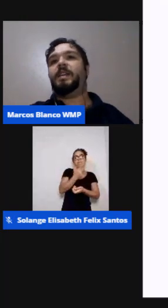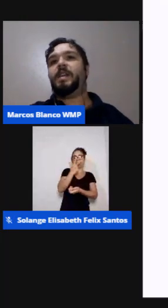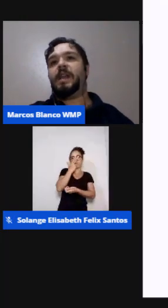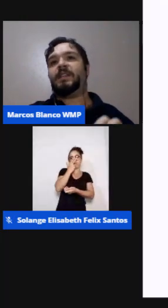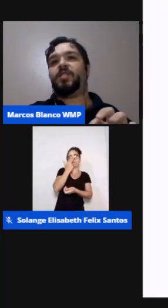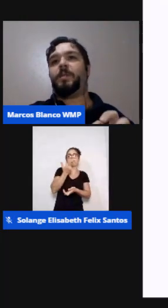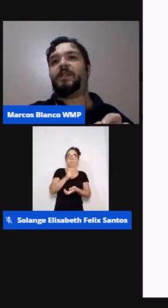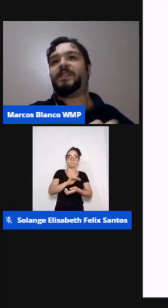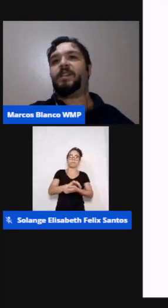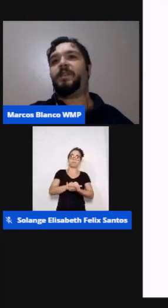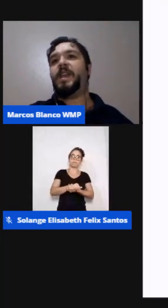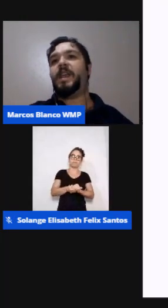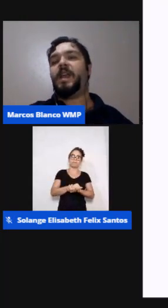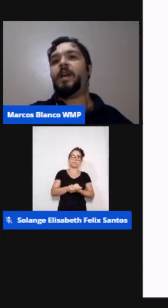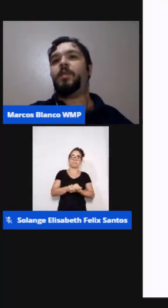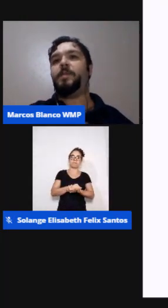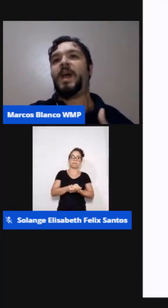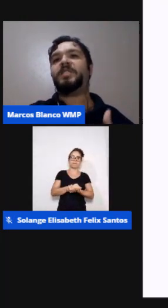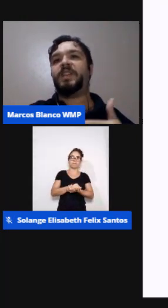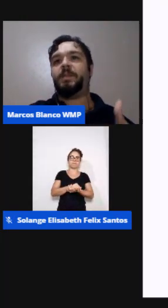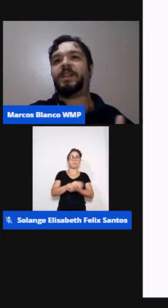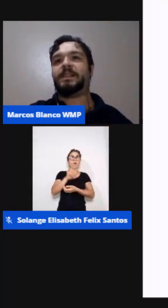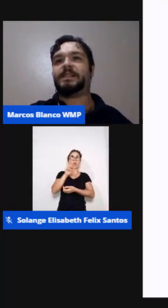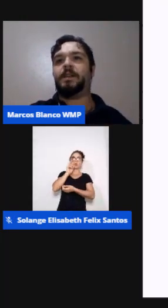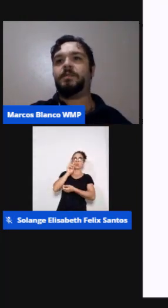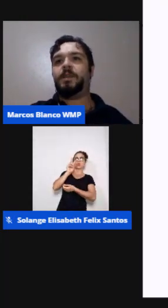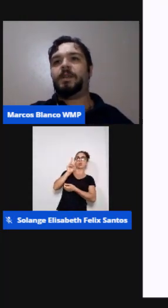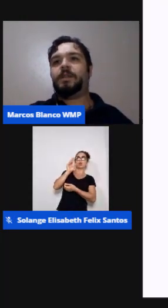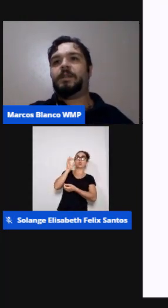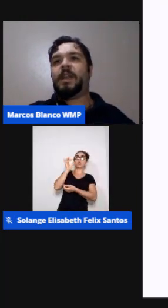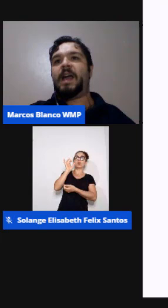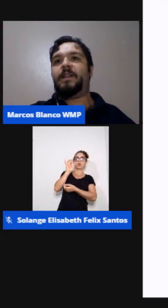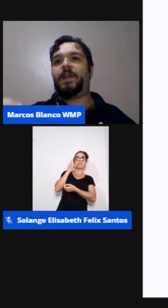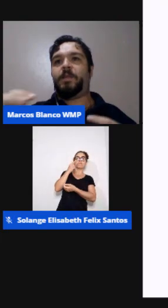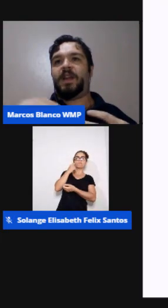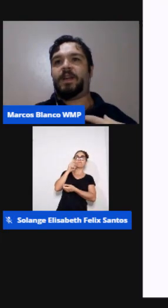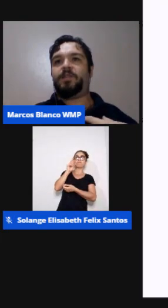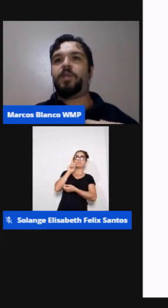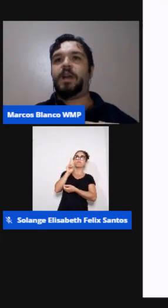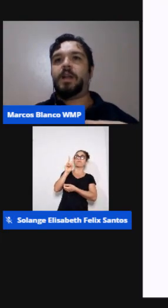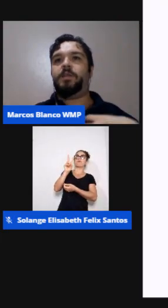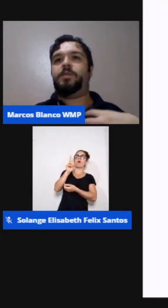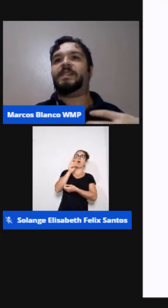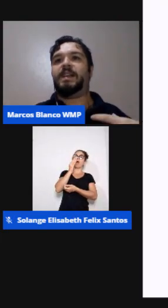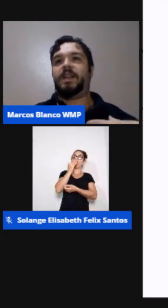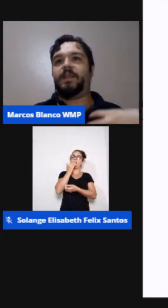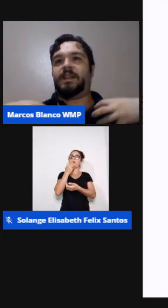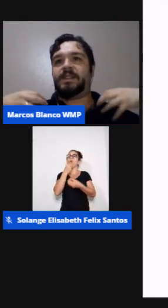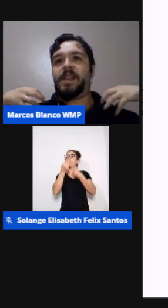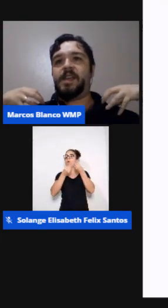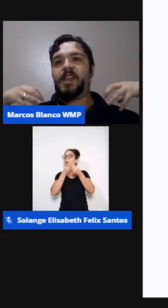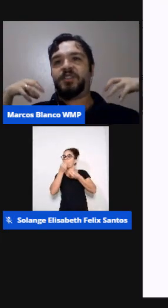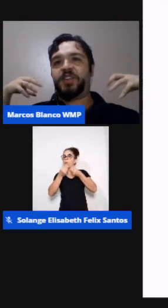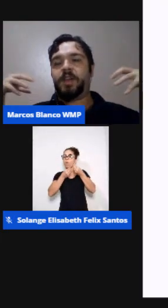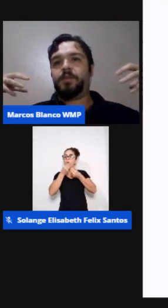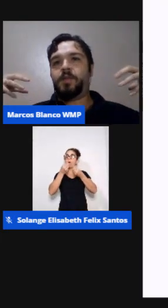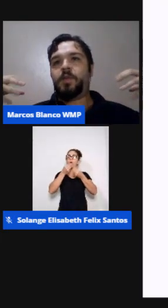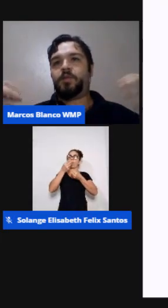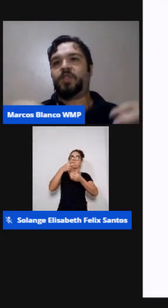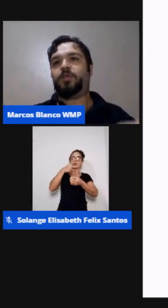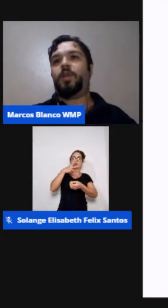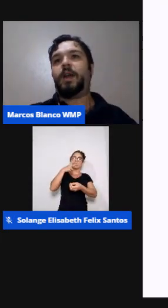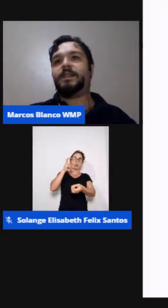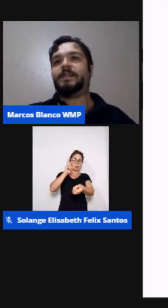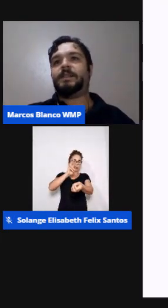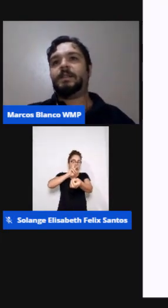Tá? Aqui é só para vocês verem o repasto, né, a alimentação. A fêmea ela vai sugando o sangue, vai